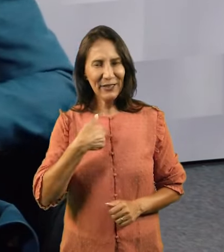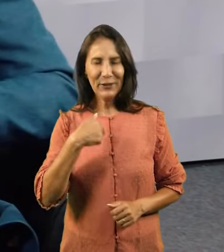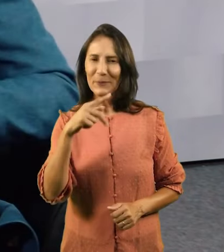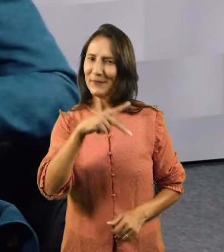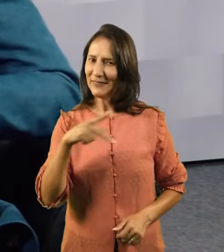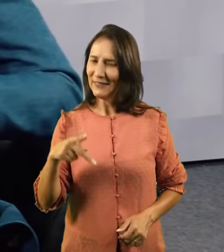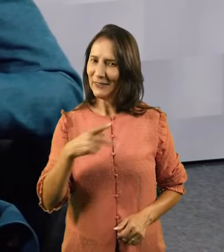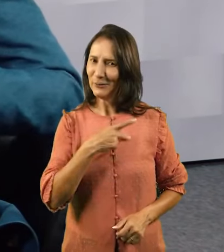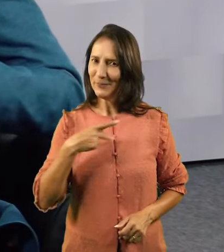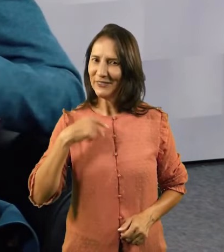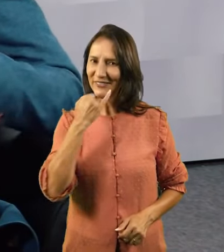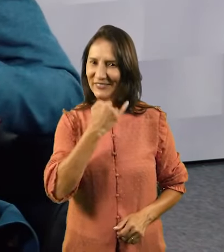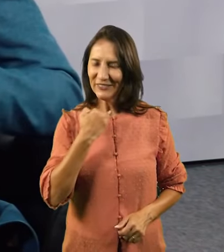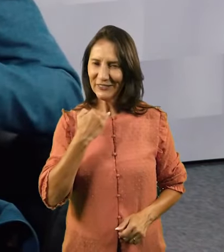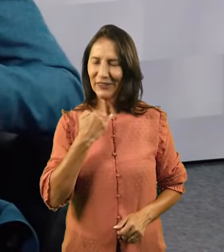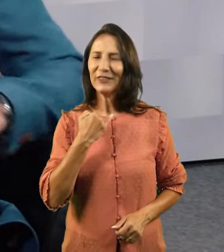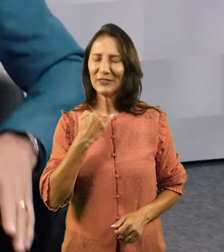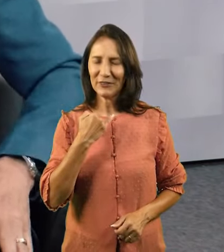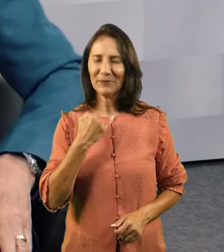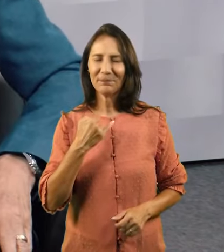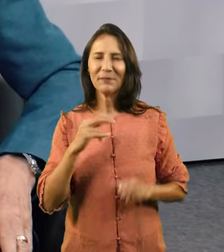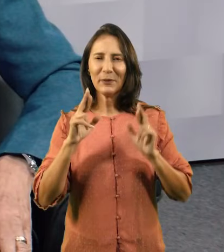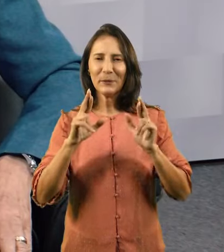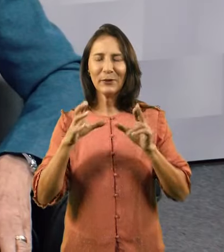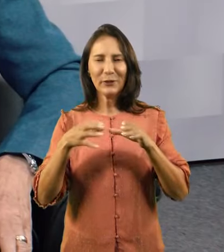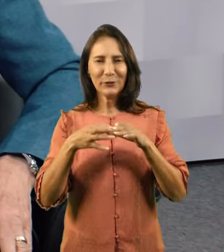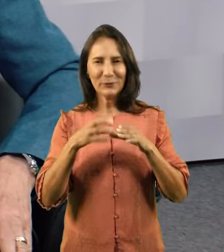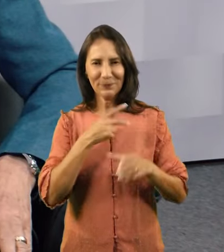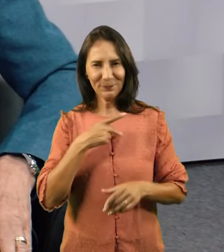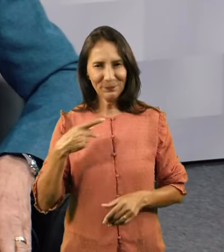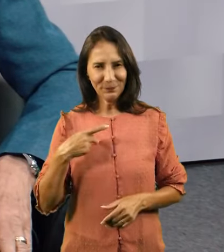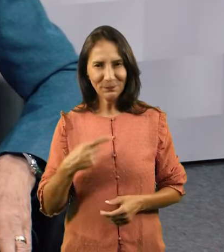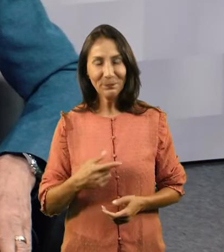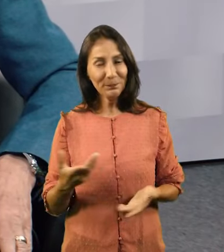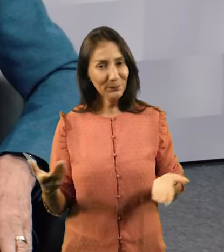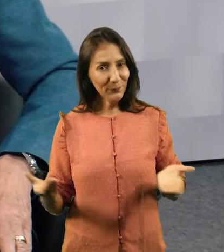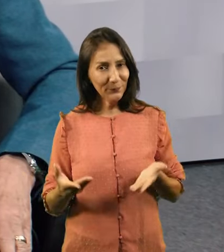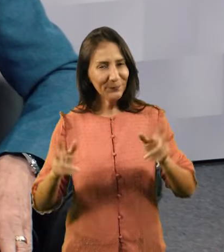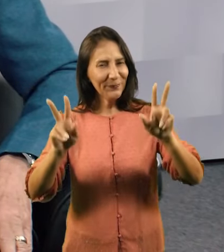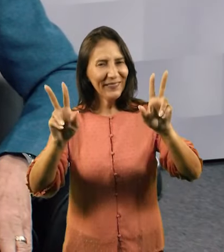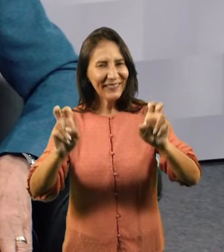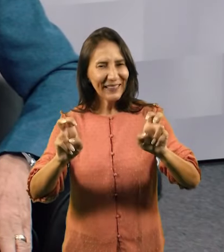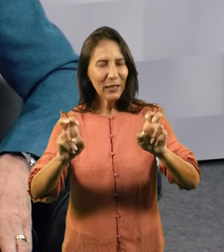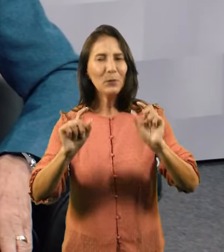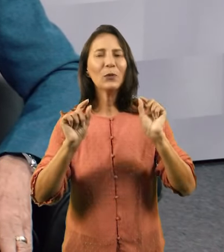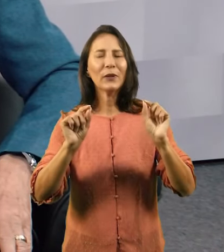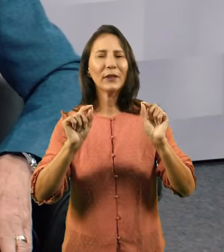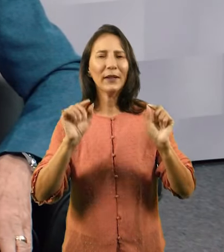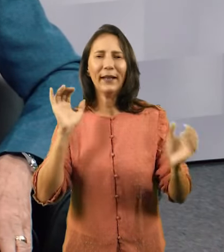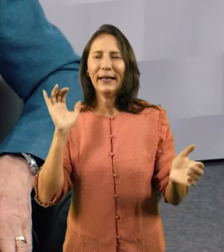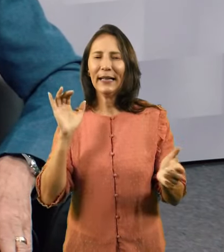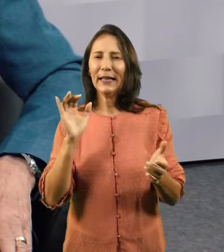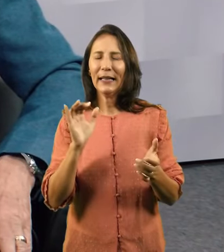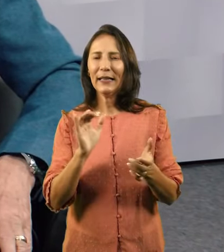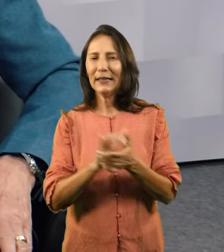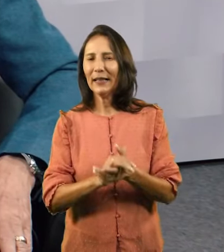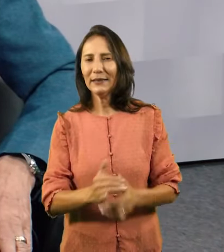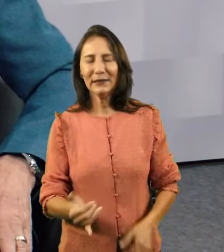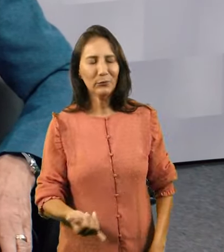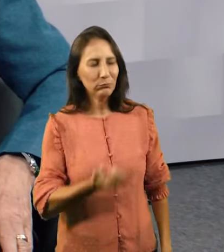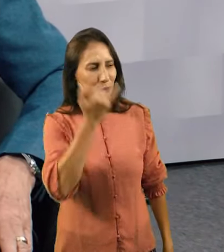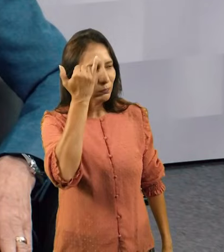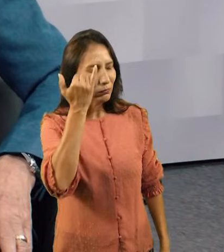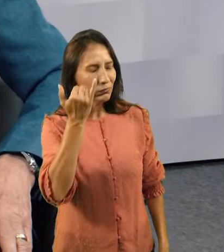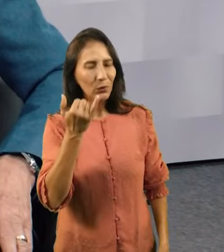do Conselho de Pastores. Hoje eu vou falar um tema aqui na Voz do Conselho: casei mal. O que